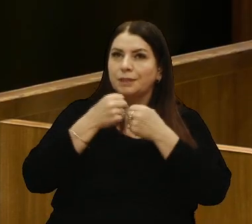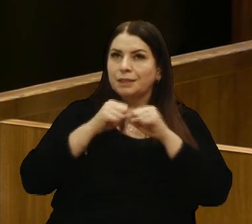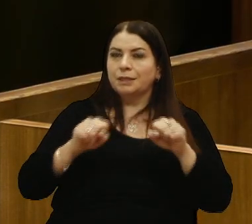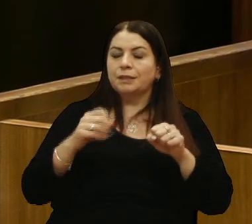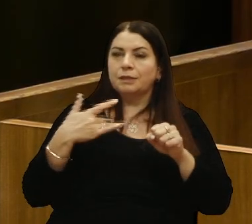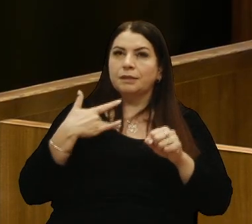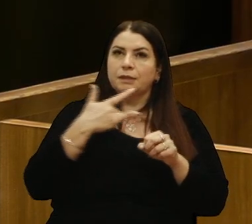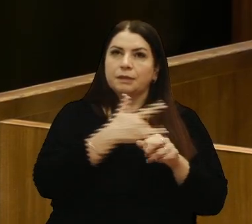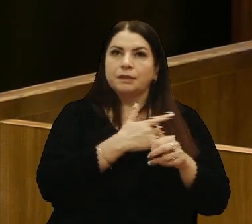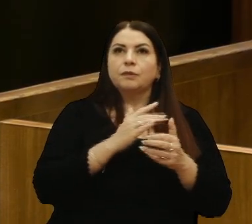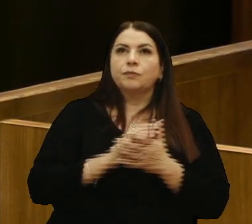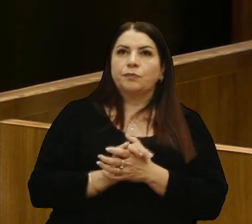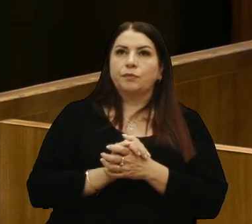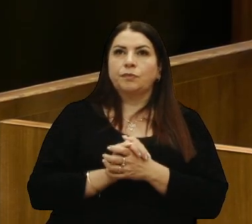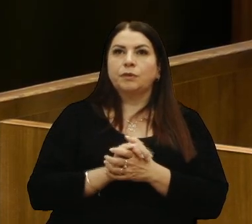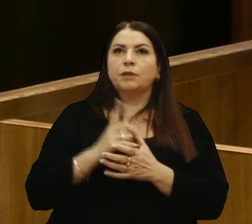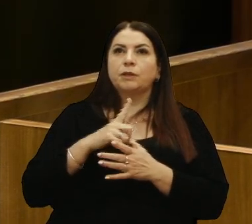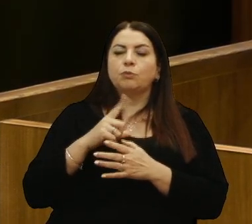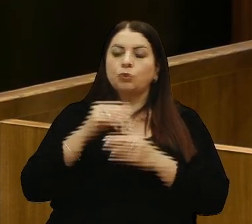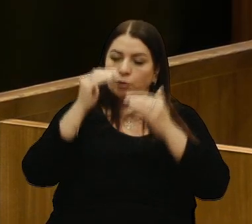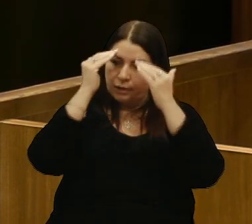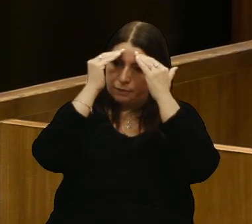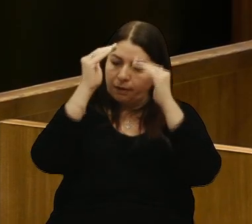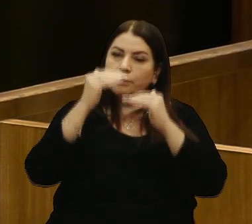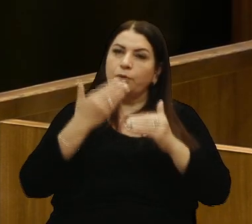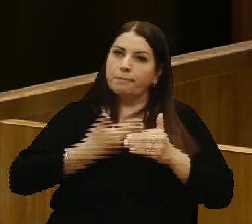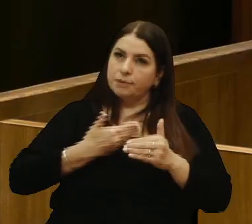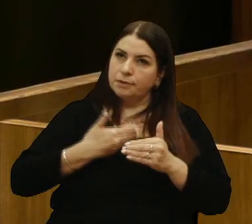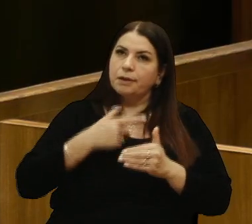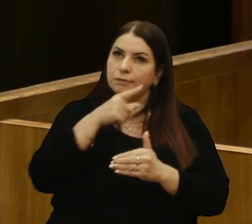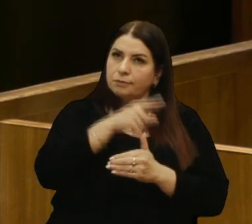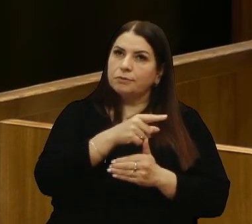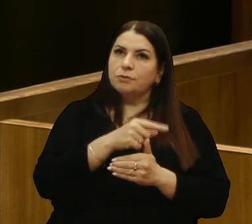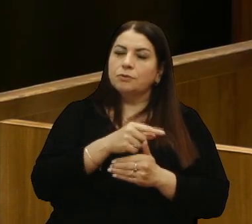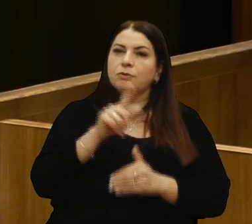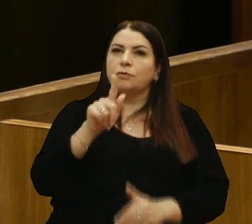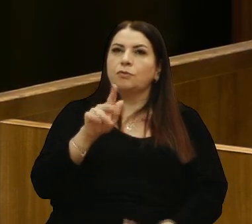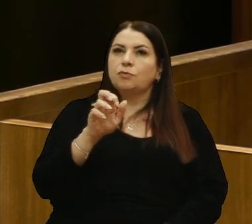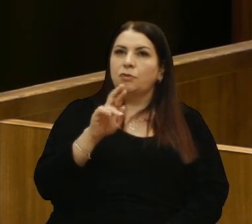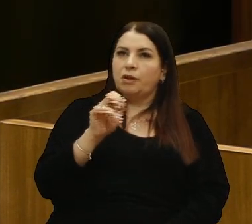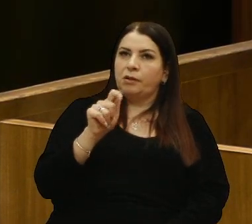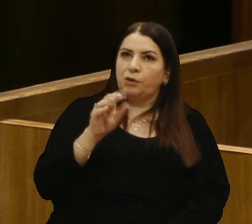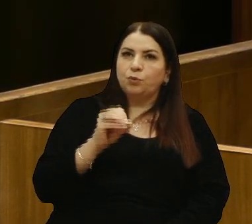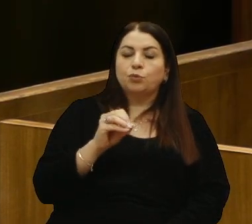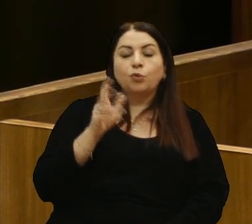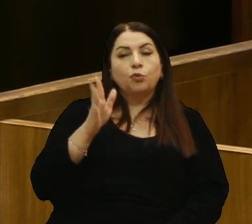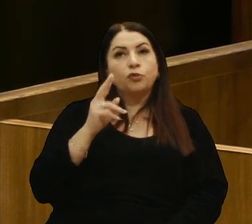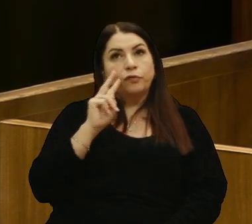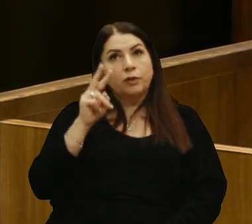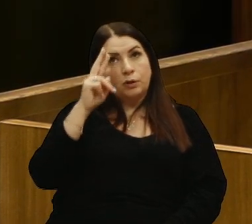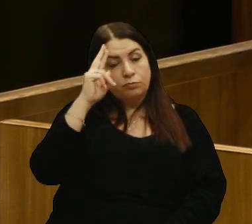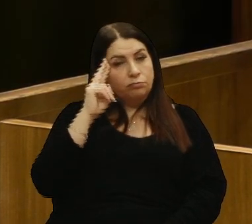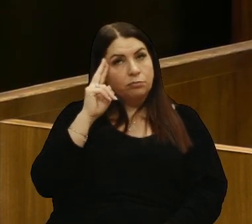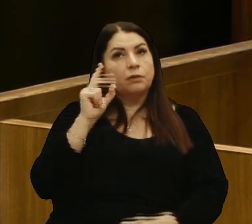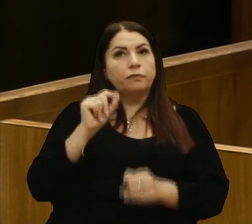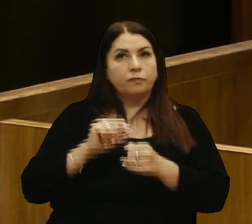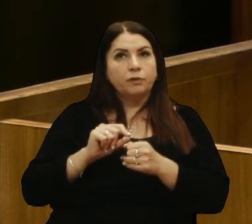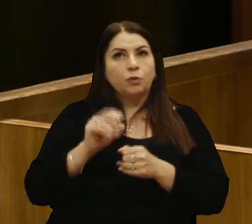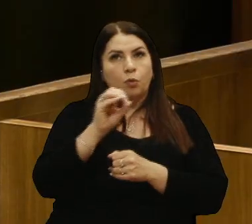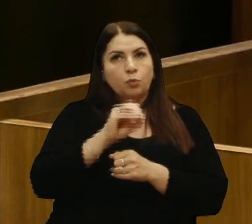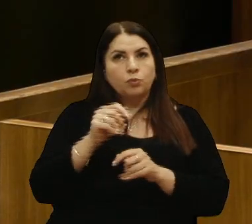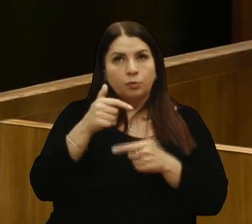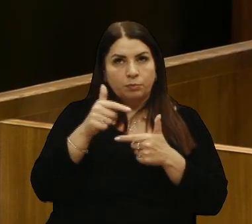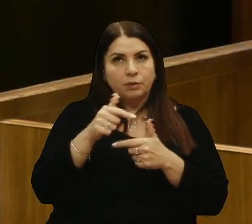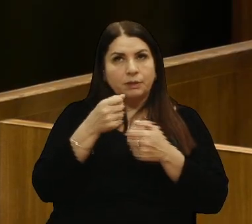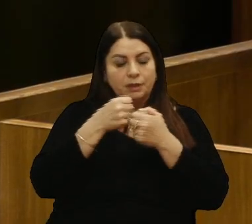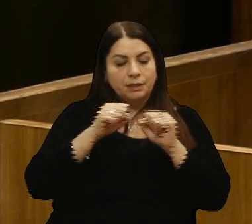de Saúde. Tenho muito respeito e amizade e consideração ao Geraldo, mas hoje eu vejo que o Rafael Bueno está fazendo um belo trabalho